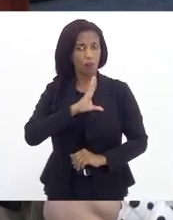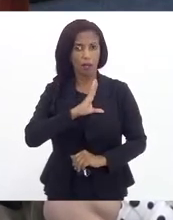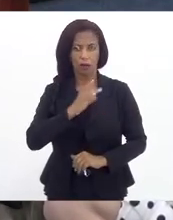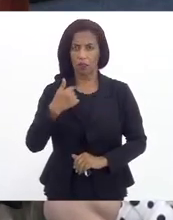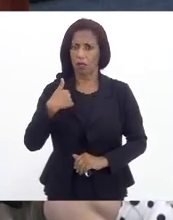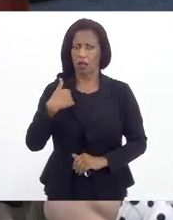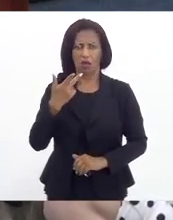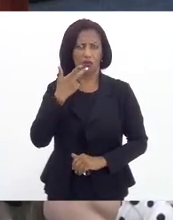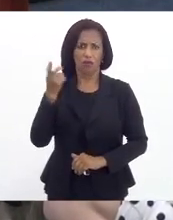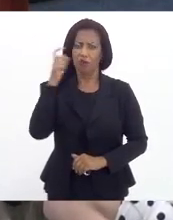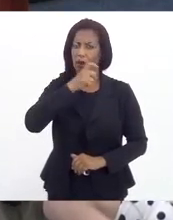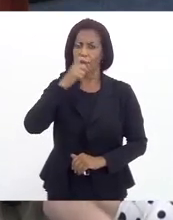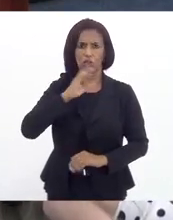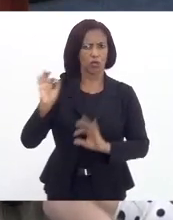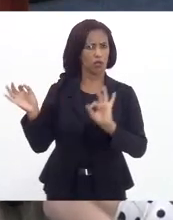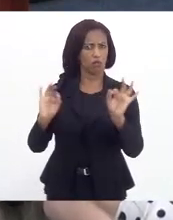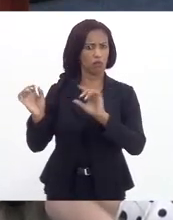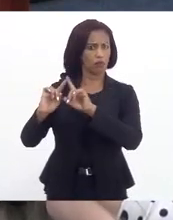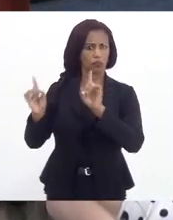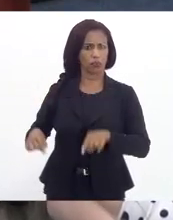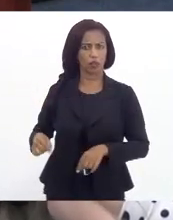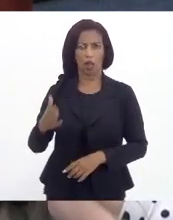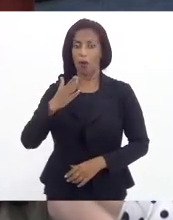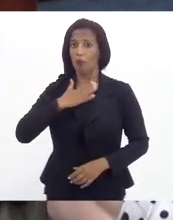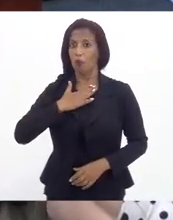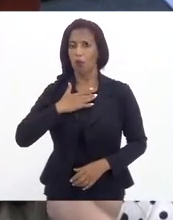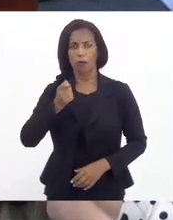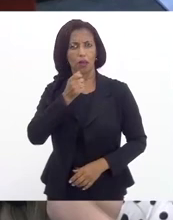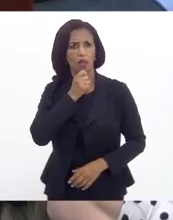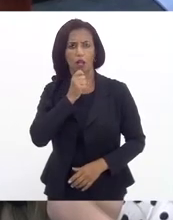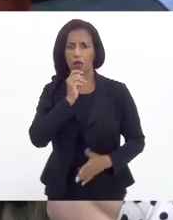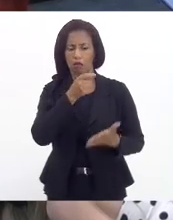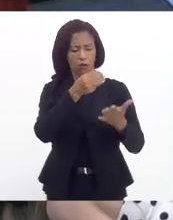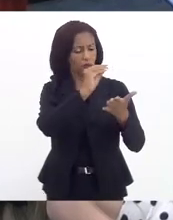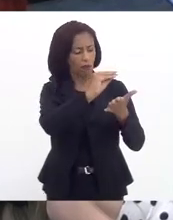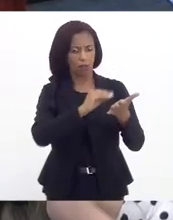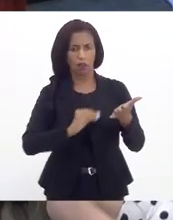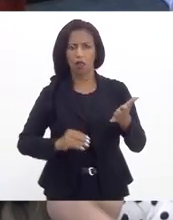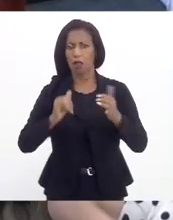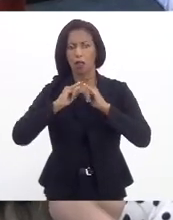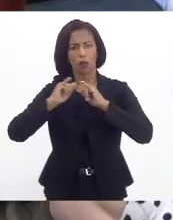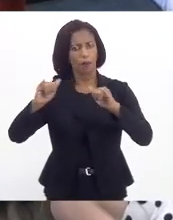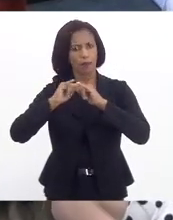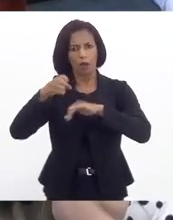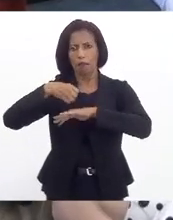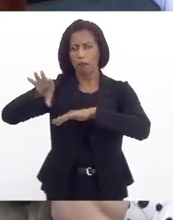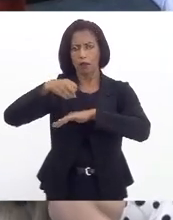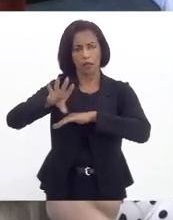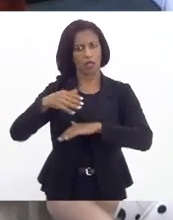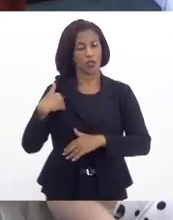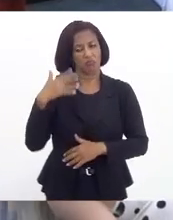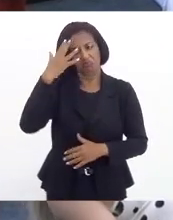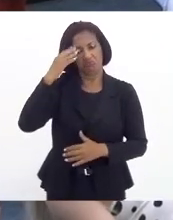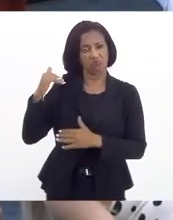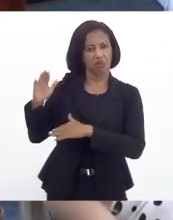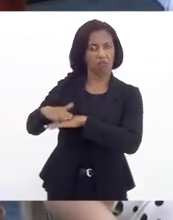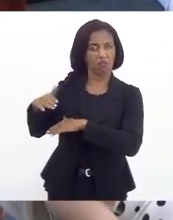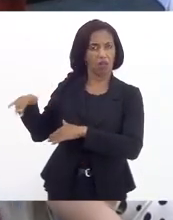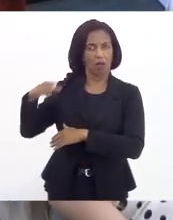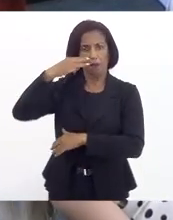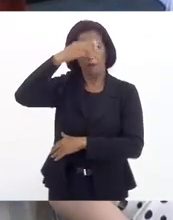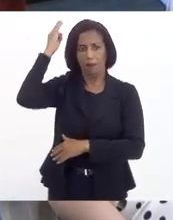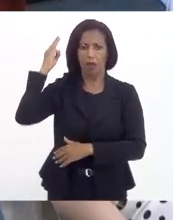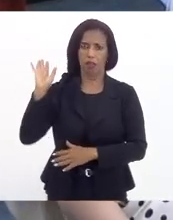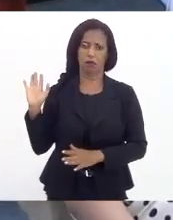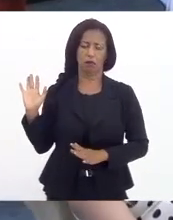enganar nenhum servidor aqui. Por mim, não vai constar nenhuma mensagem. Por mim, não sei pelo líder do governo, porque é para a gente não